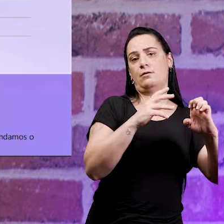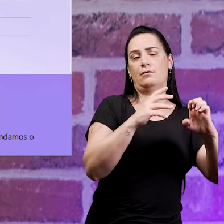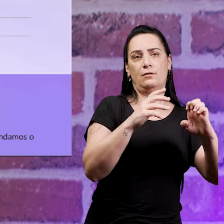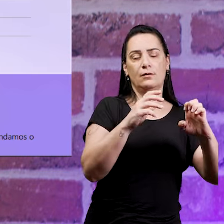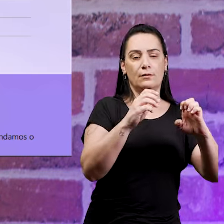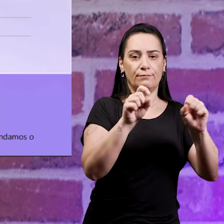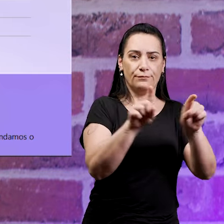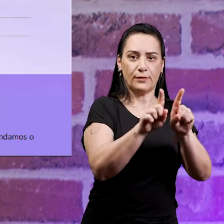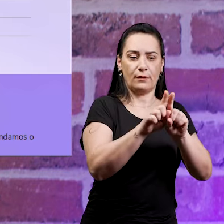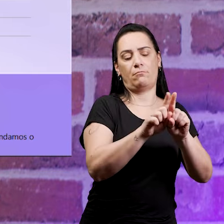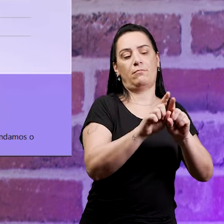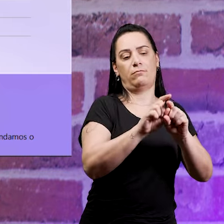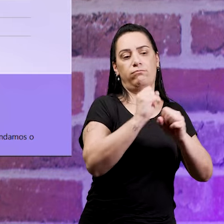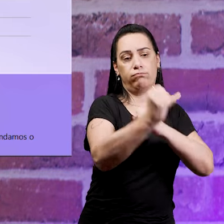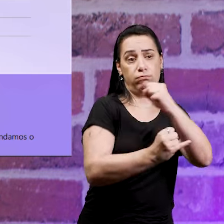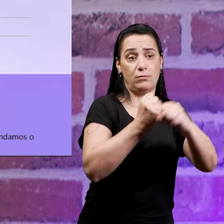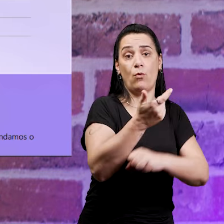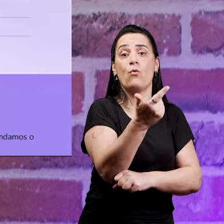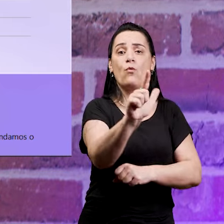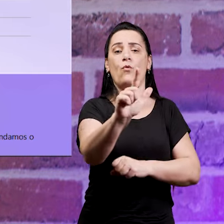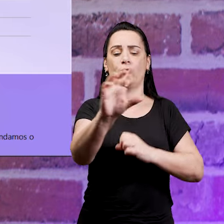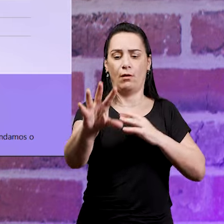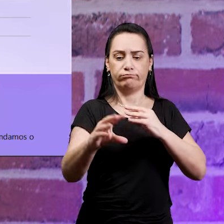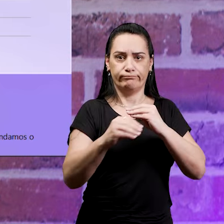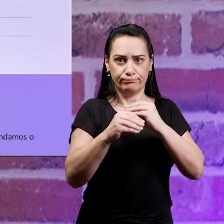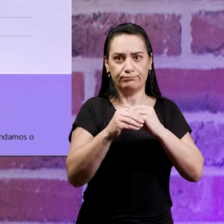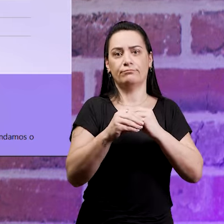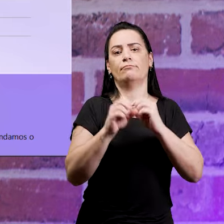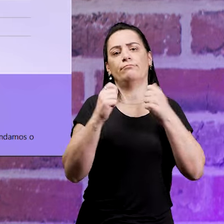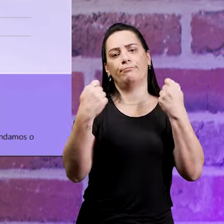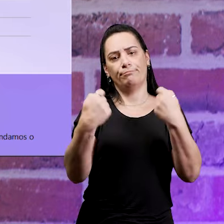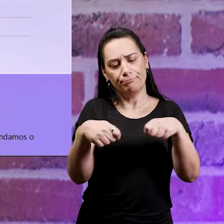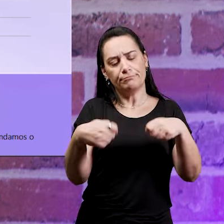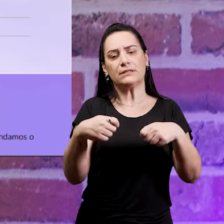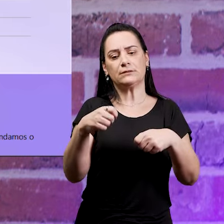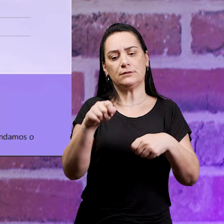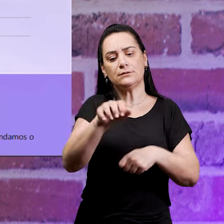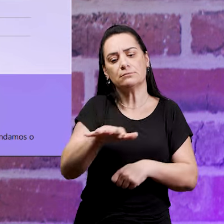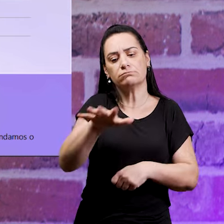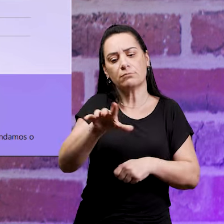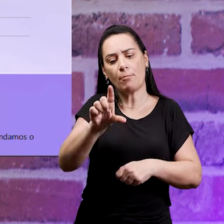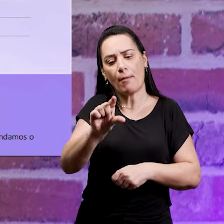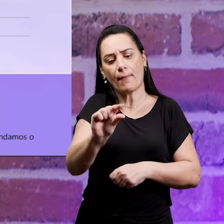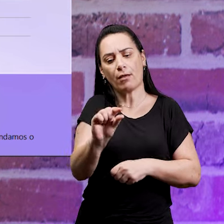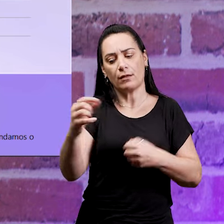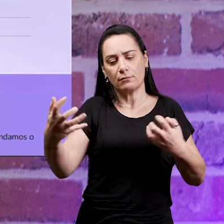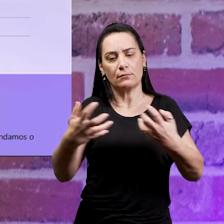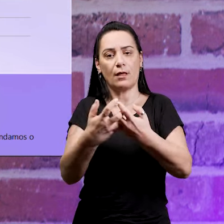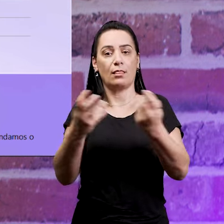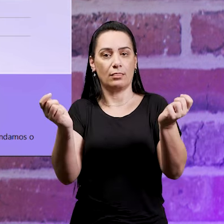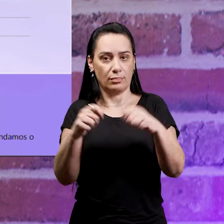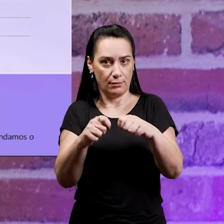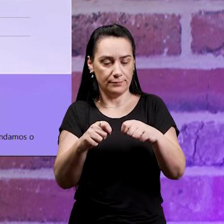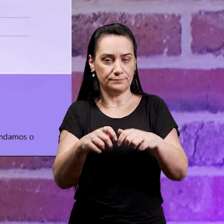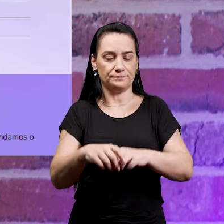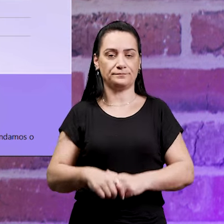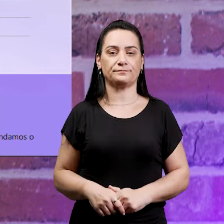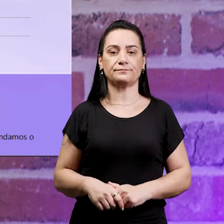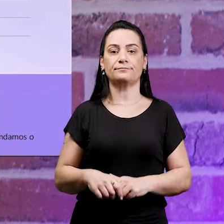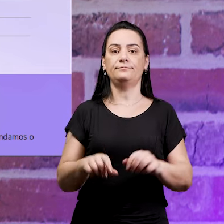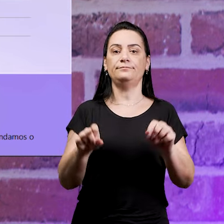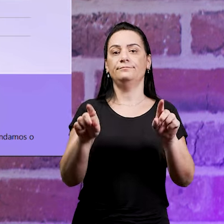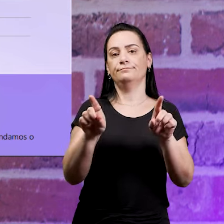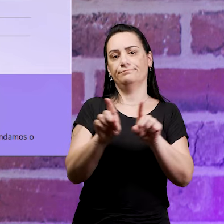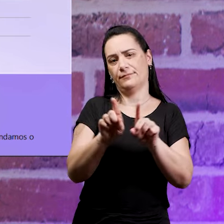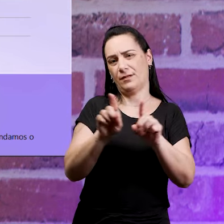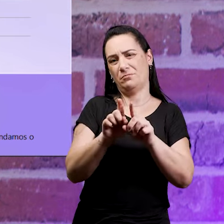sua empresa, e para isso ele precisa desse pequeno espaço para poder realizar essa integração, tá?